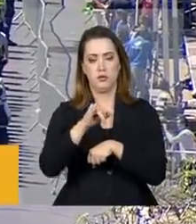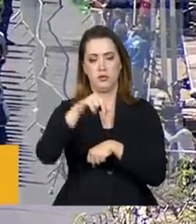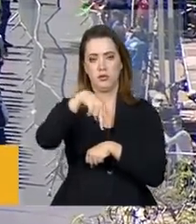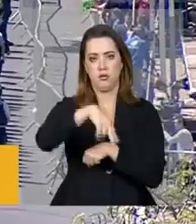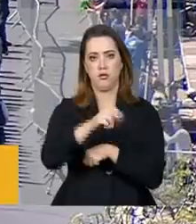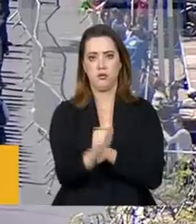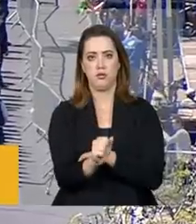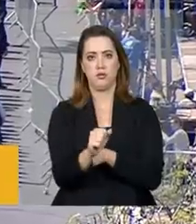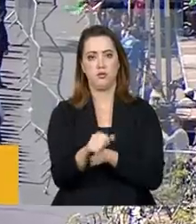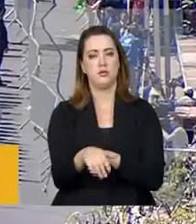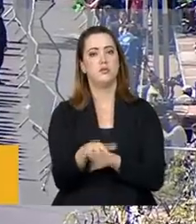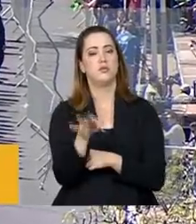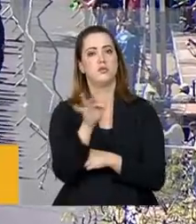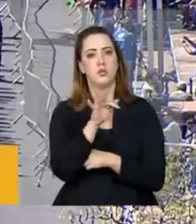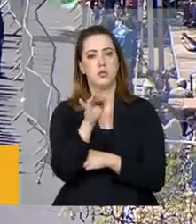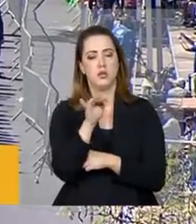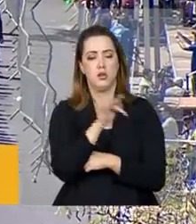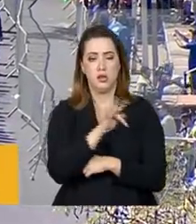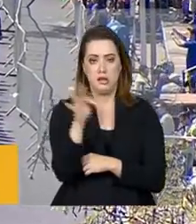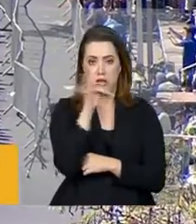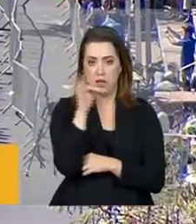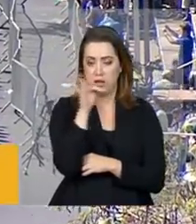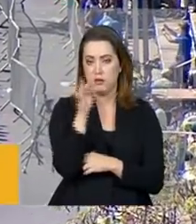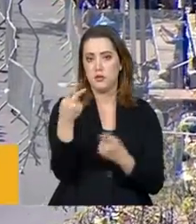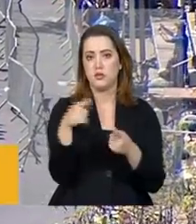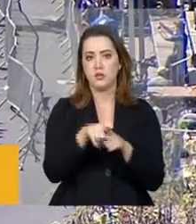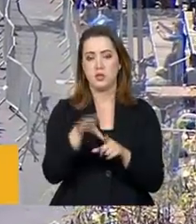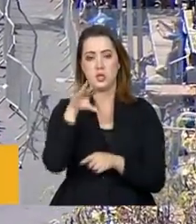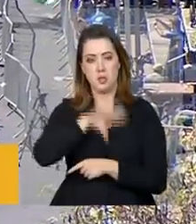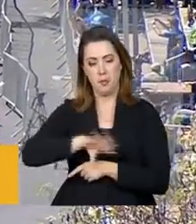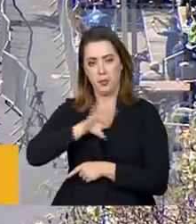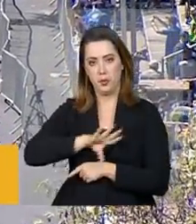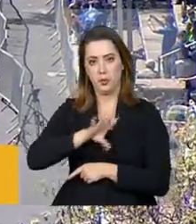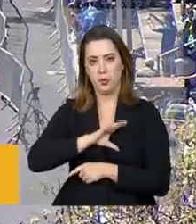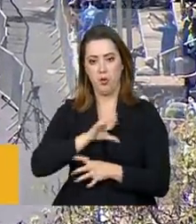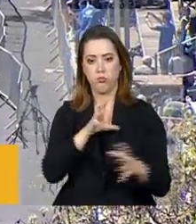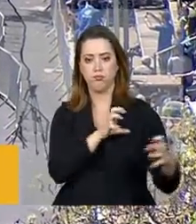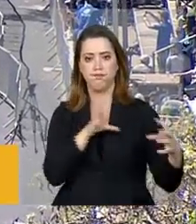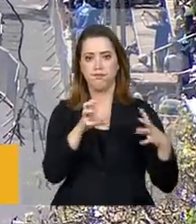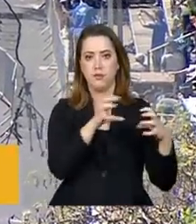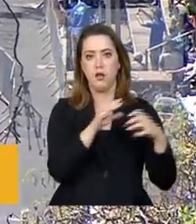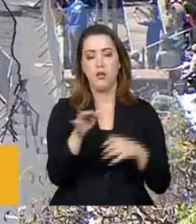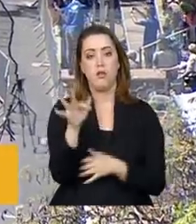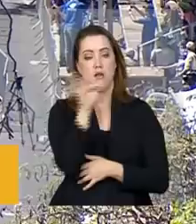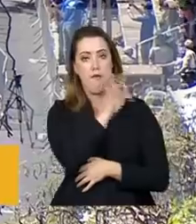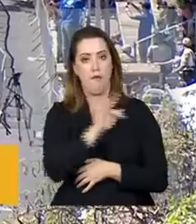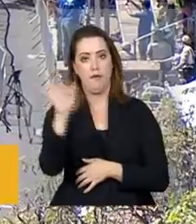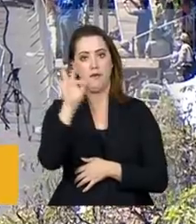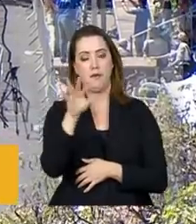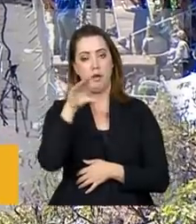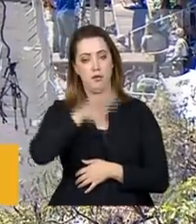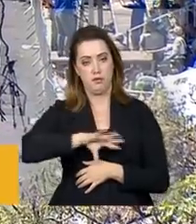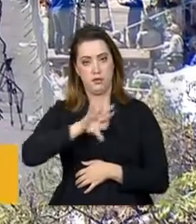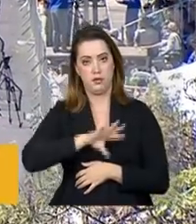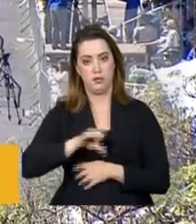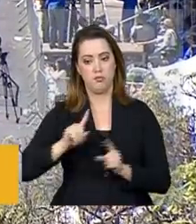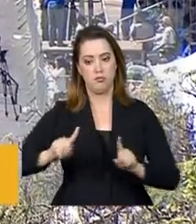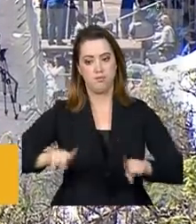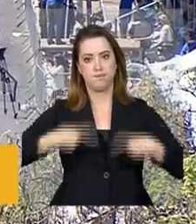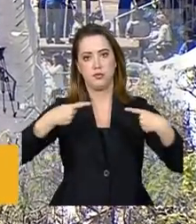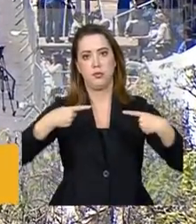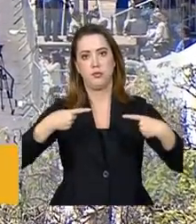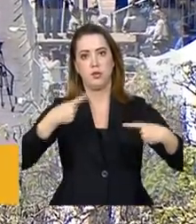No Império Brasileiro, né, Portugal tinha declarado guerra à França, né, por causa de Napoleão, que invadiu